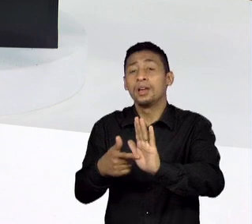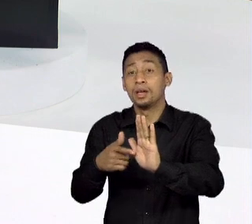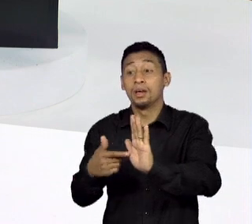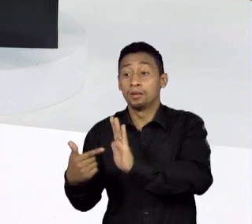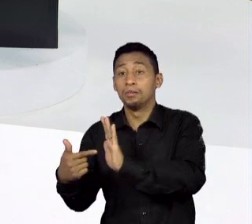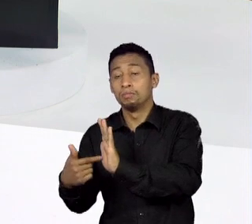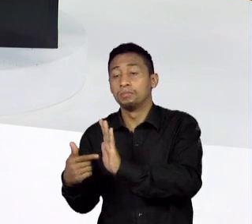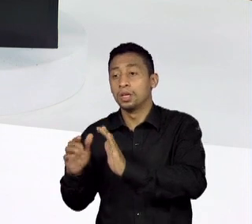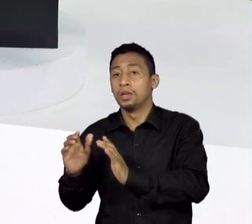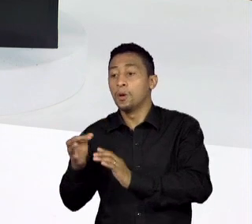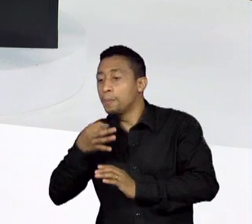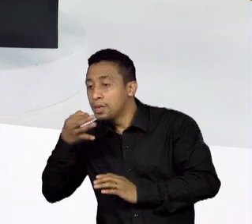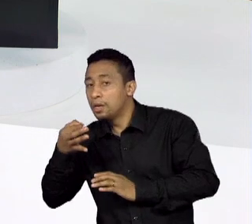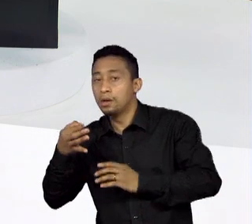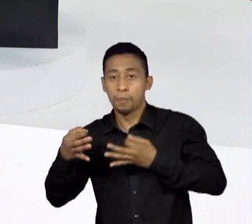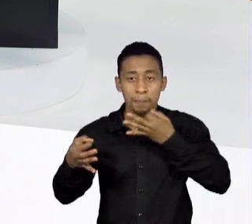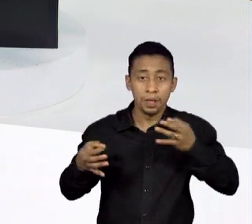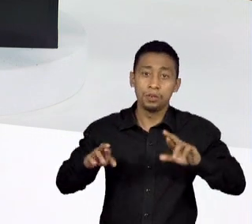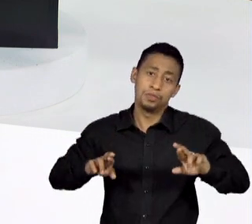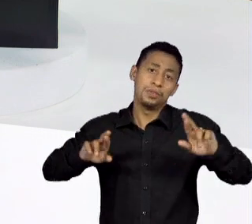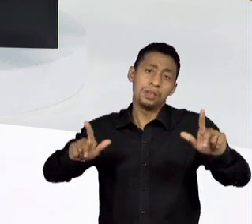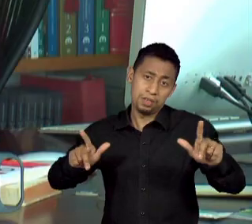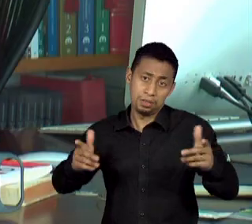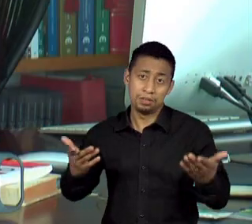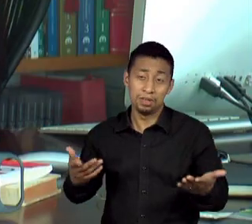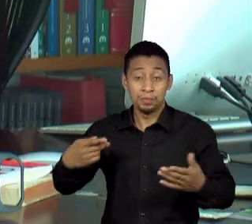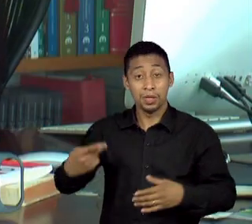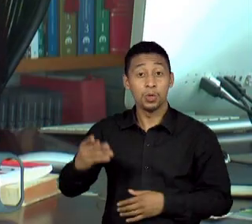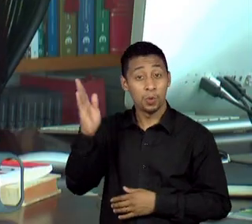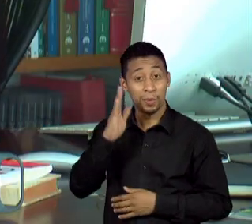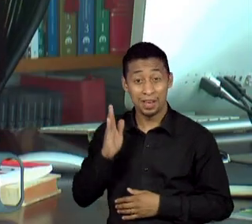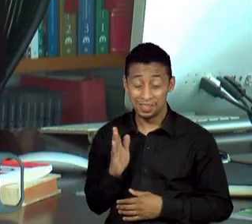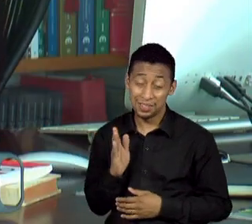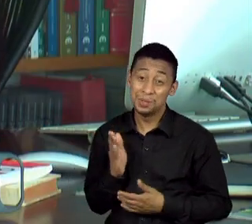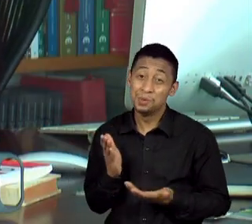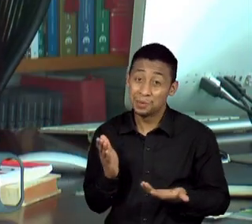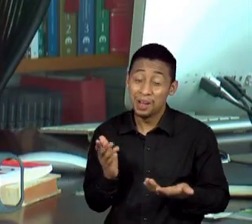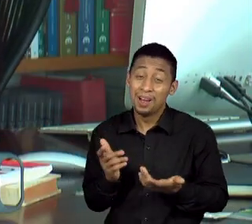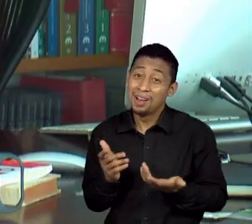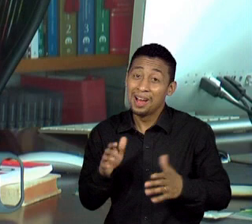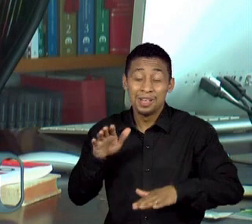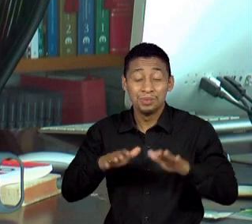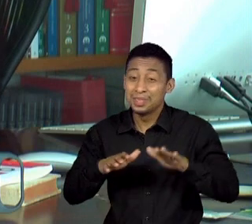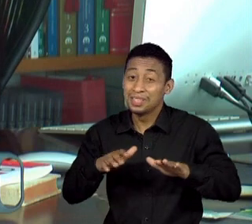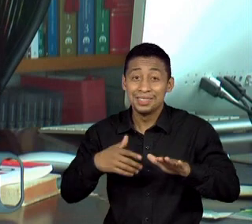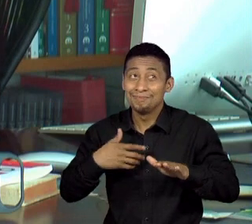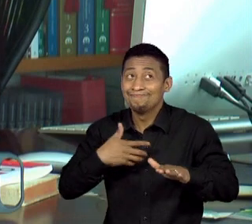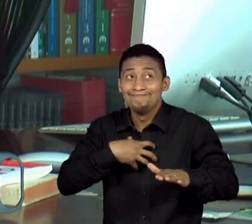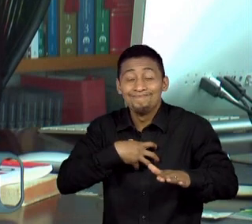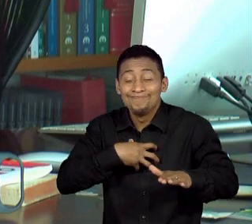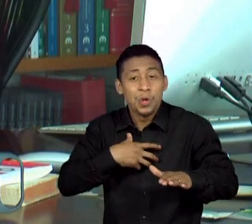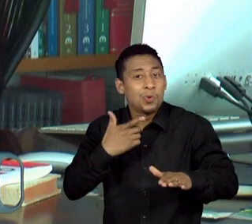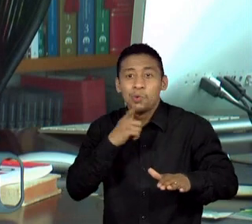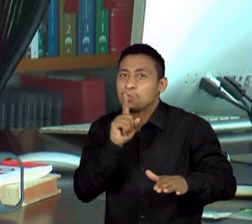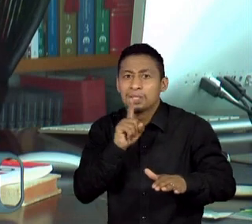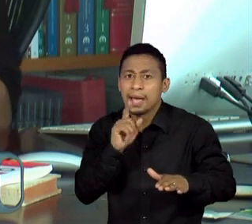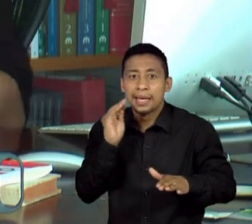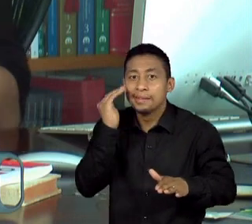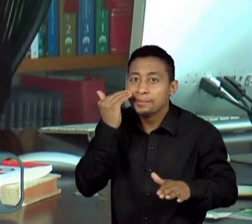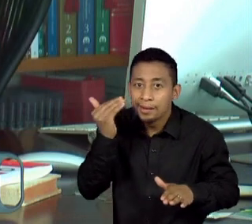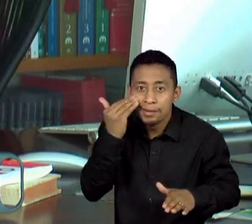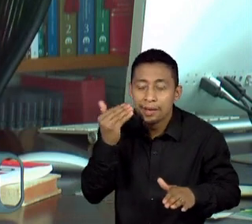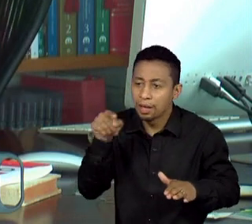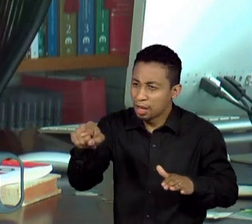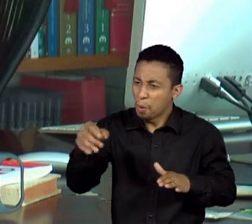gente perdeu muito essa habilidade no Brasil, assim, de entender por que as pessoas pensam diferente. Tem muita ofensa,